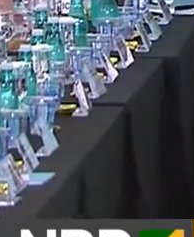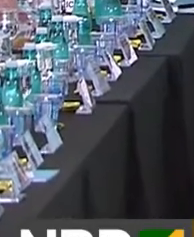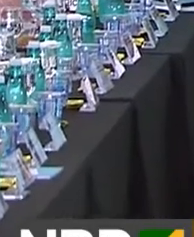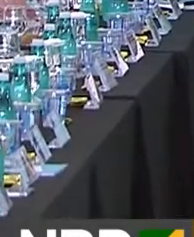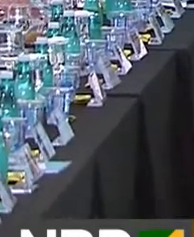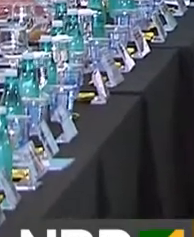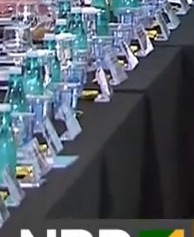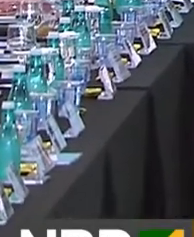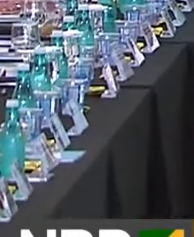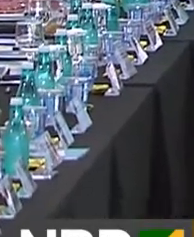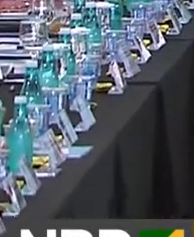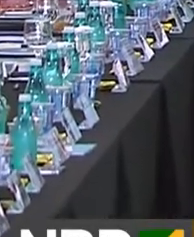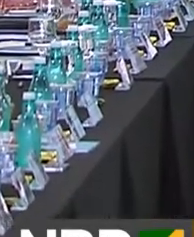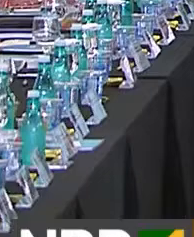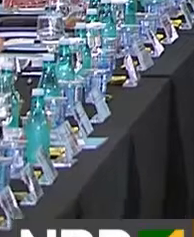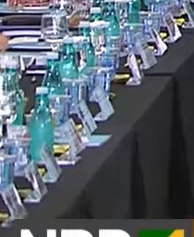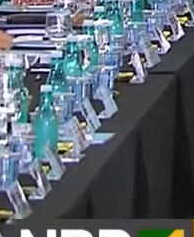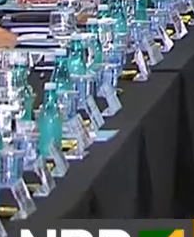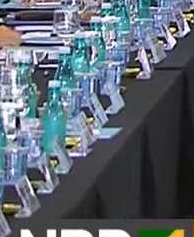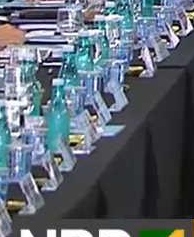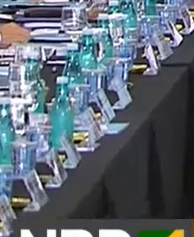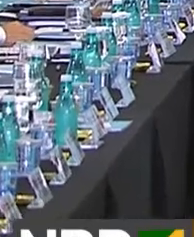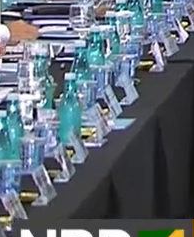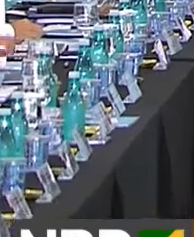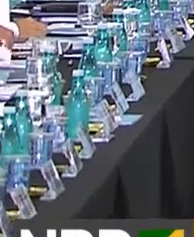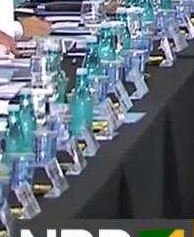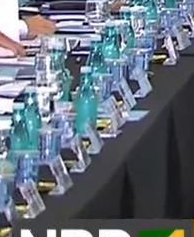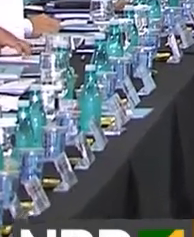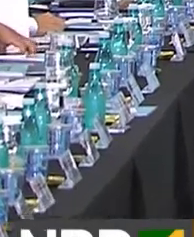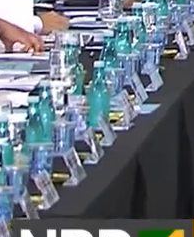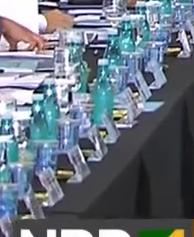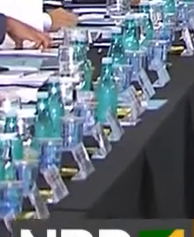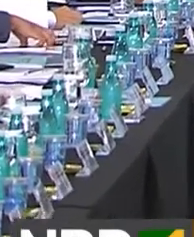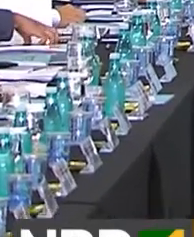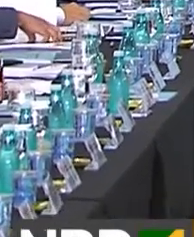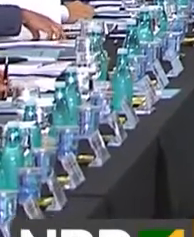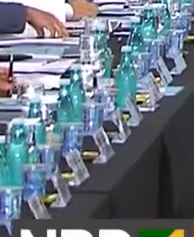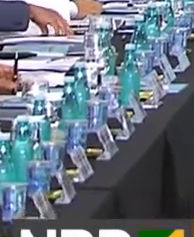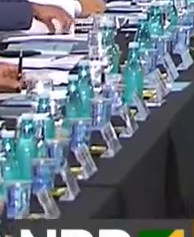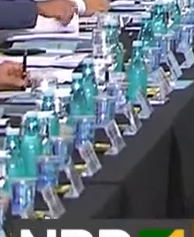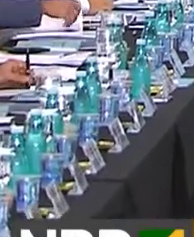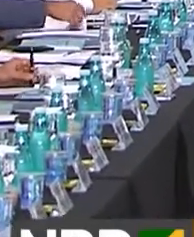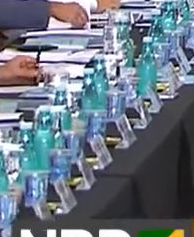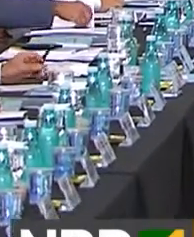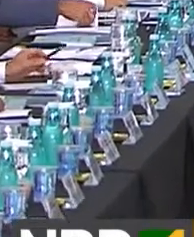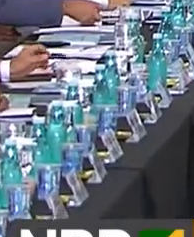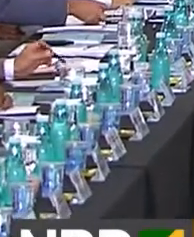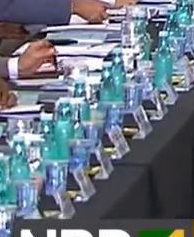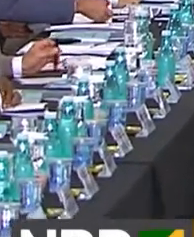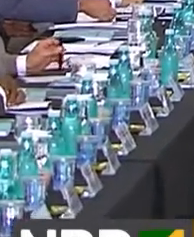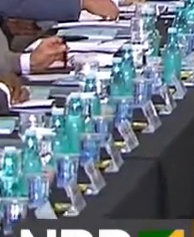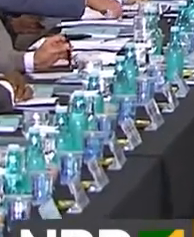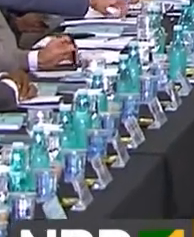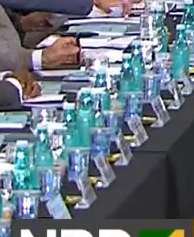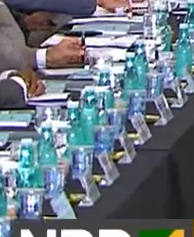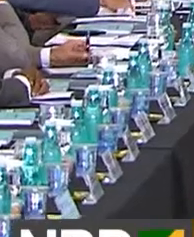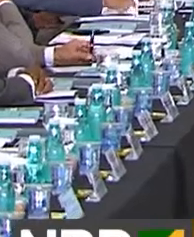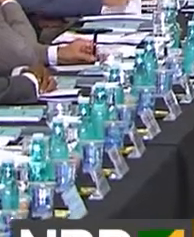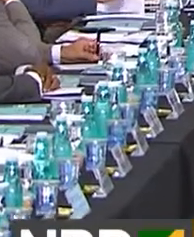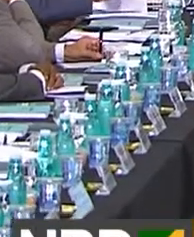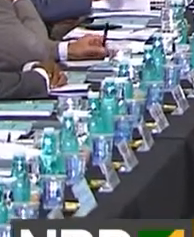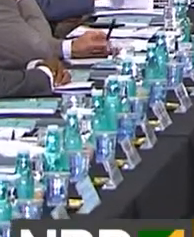cristina palmaka no fone ou dar a massa barbosa patrícia ele joyce